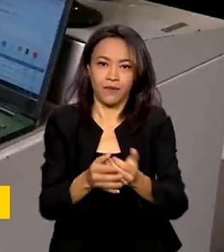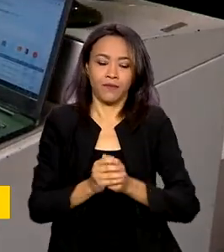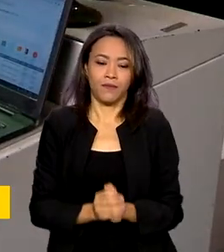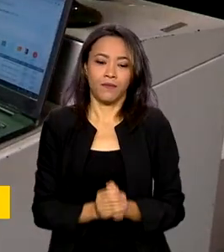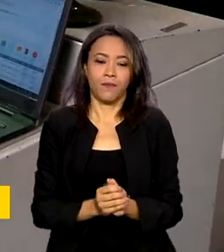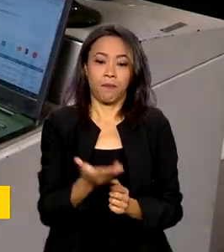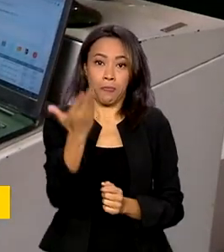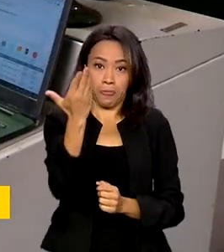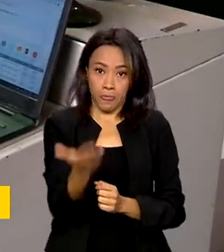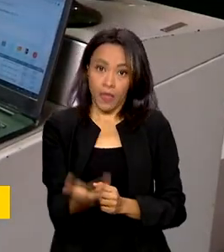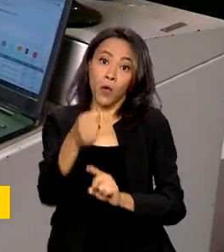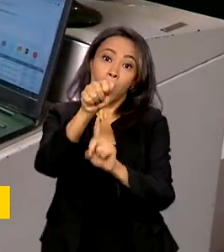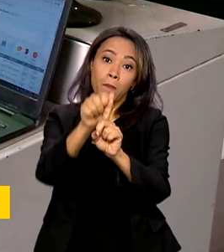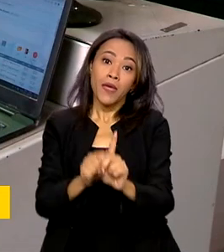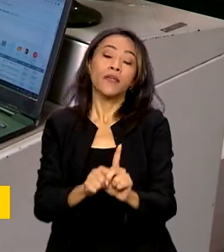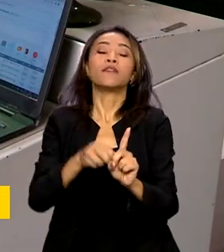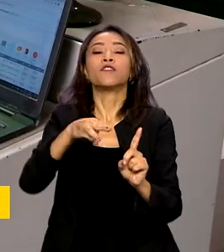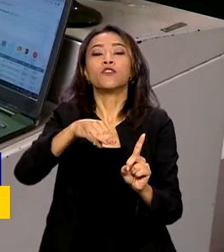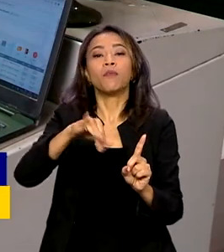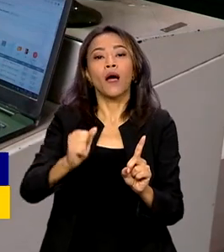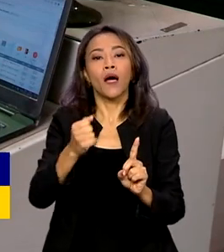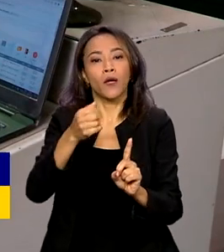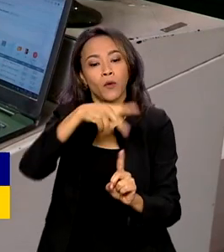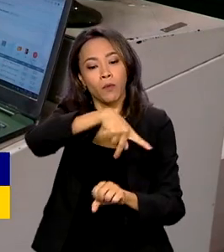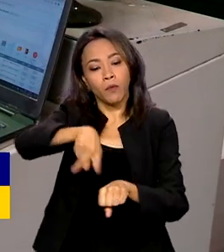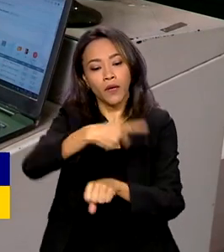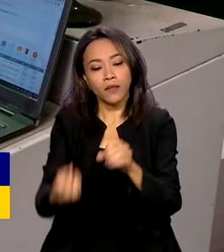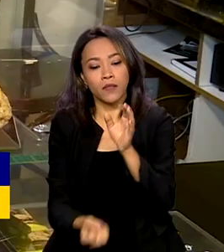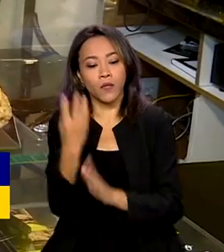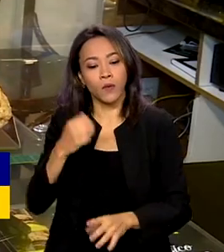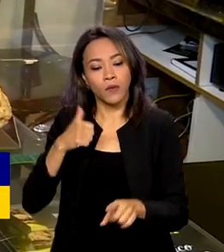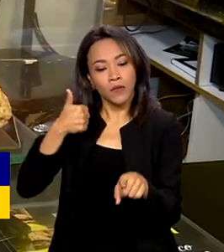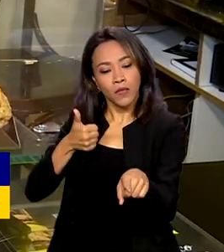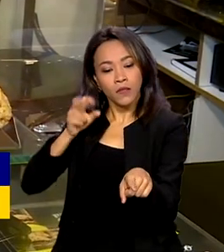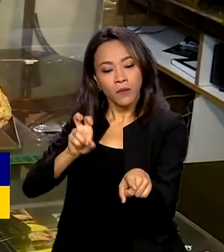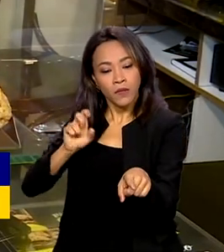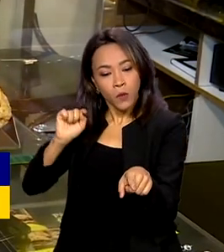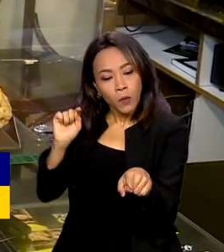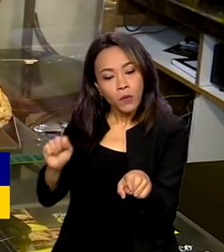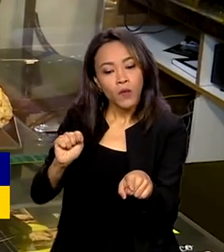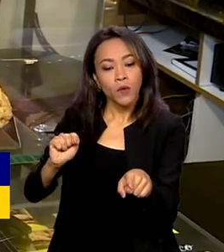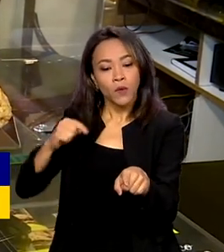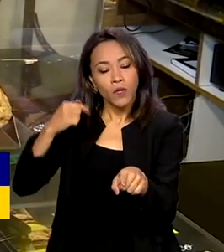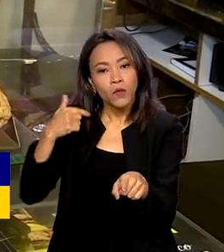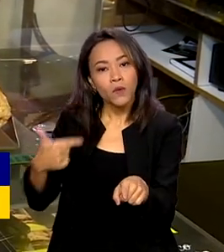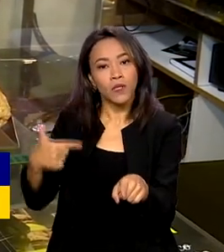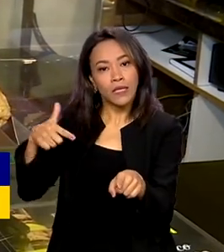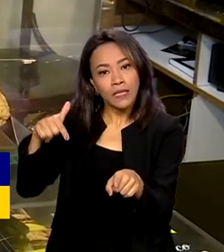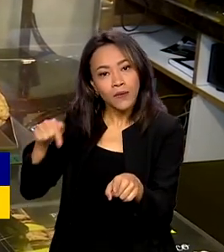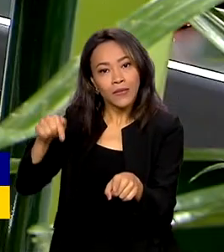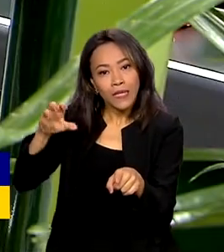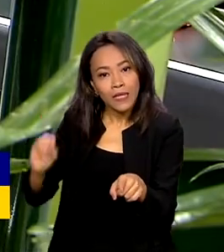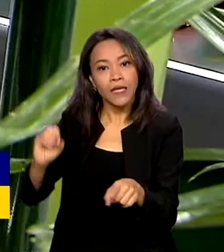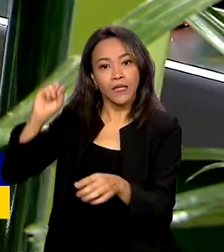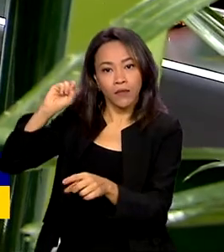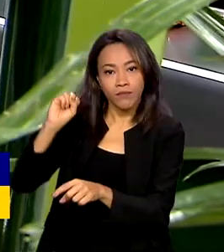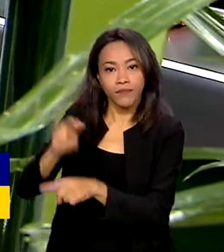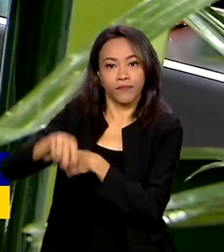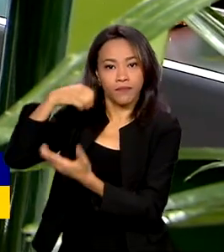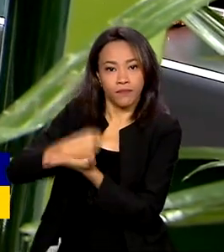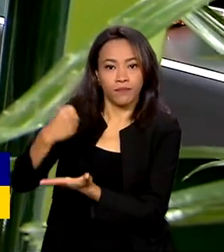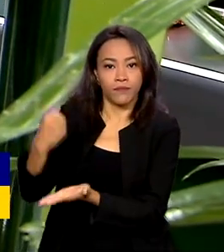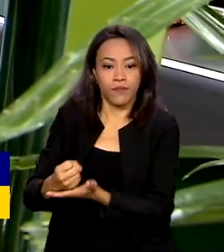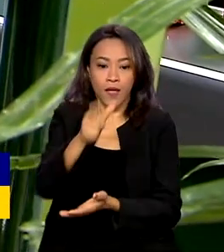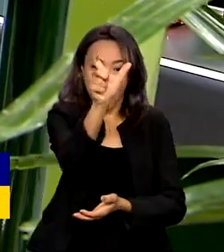no mês de maio o país criou 155 mil e 270 empregos formais Júlia